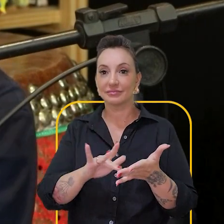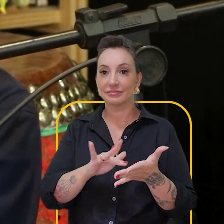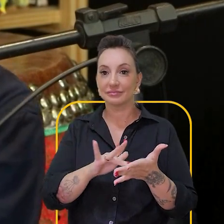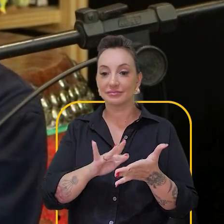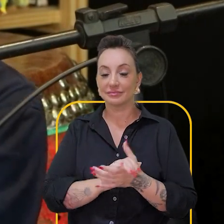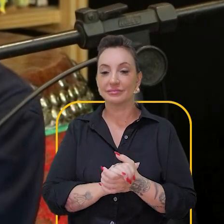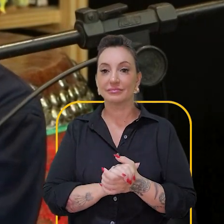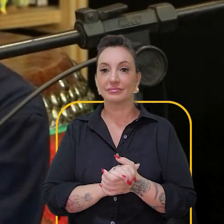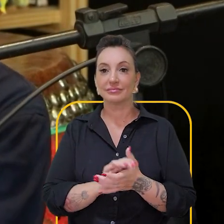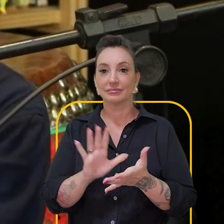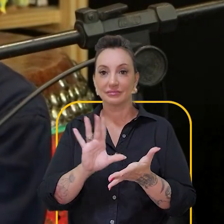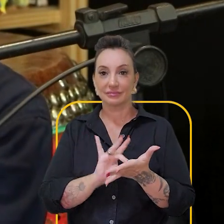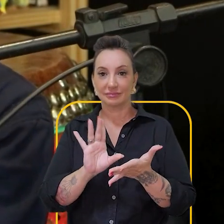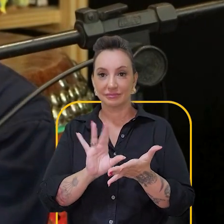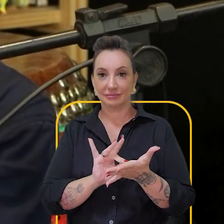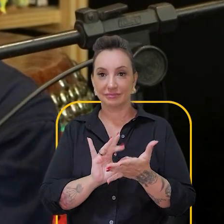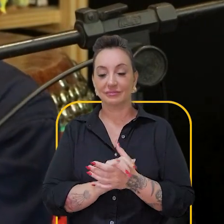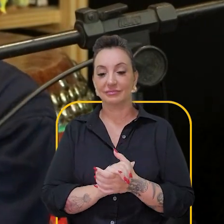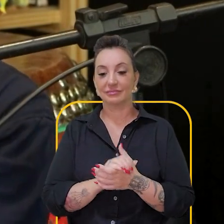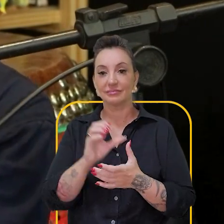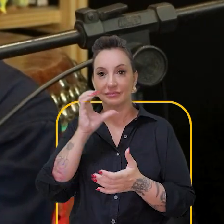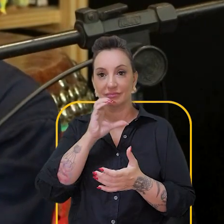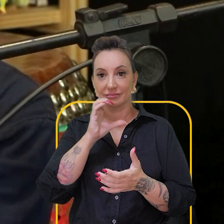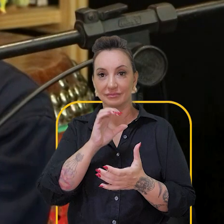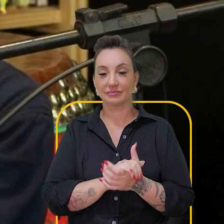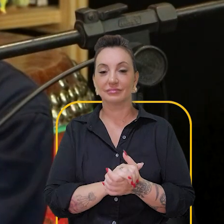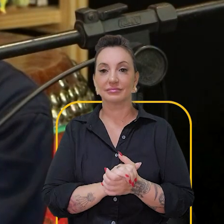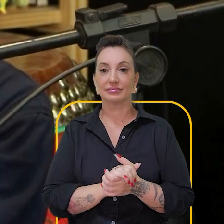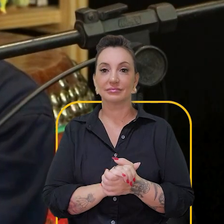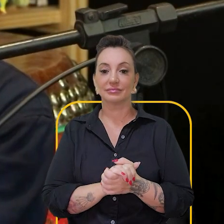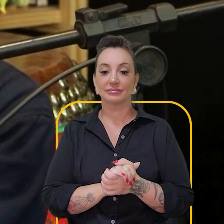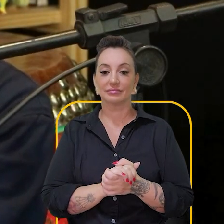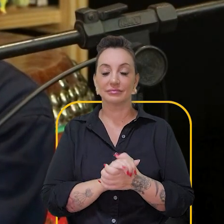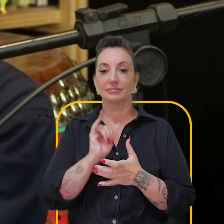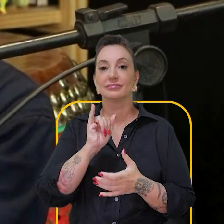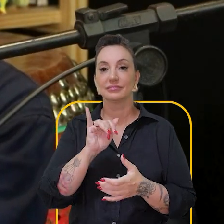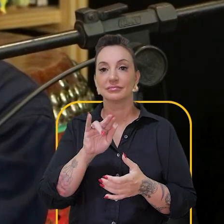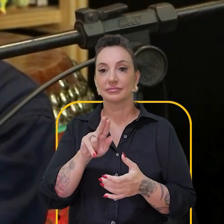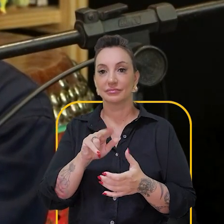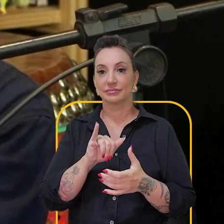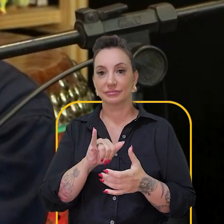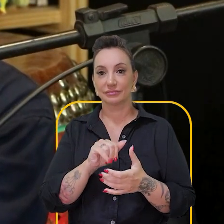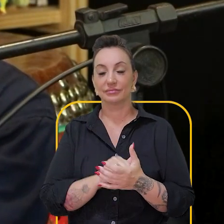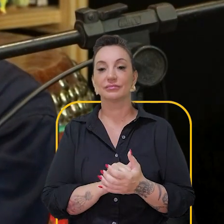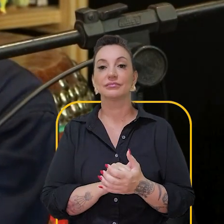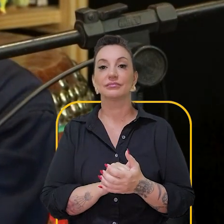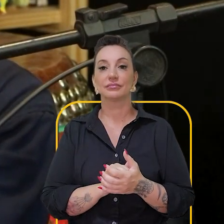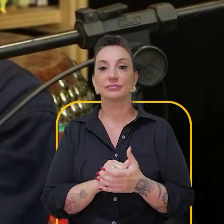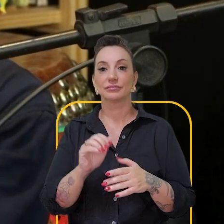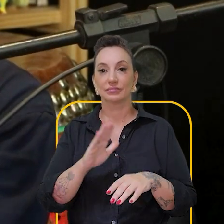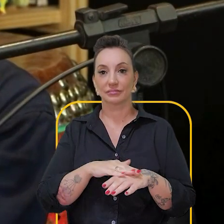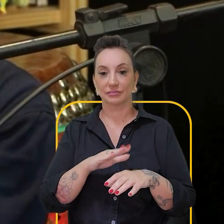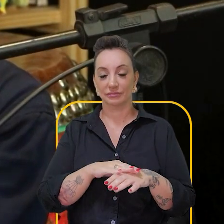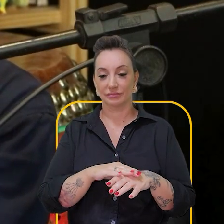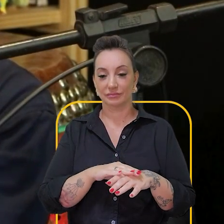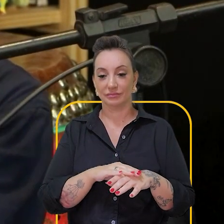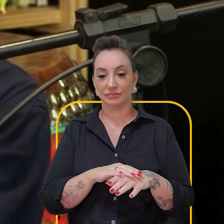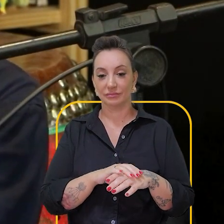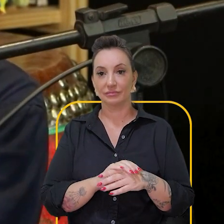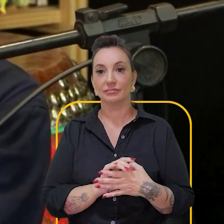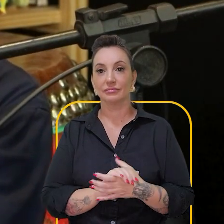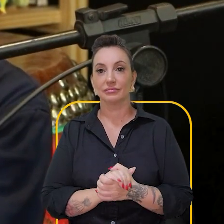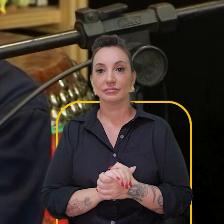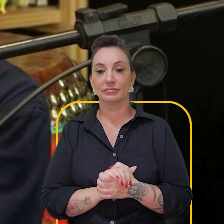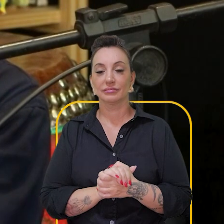tablet eu fiz uma colinha aqui de uma breve biografia do sifu do urbano tá bom formou-se em